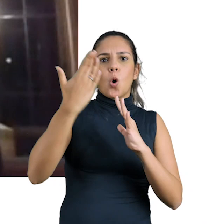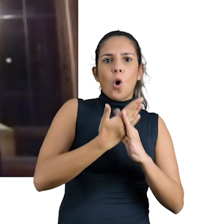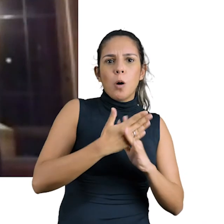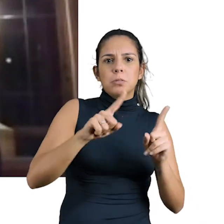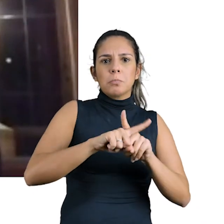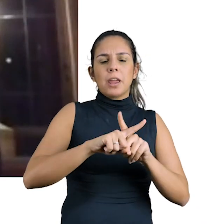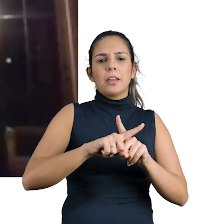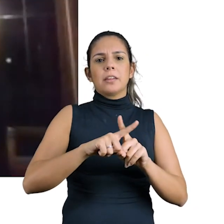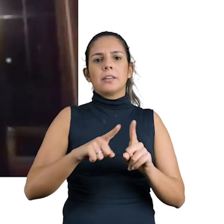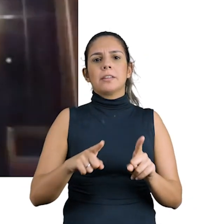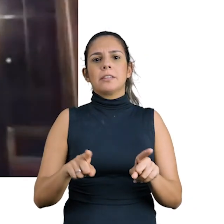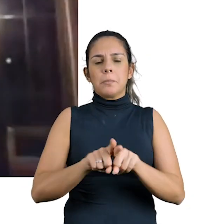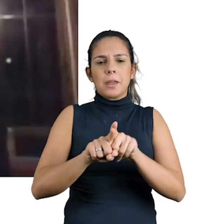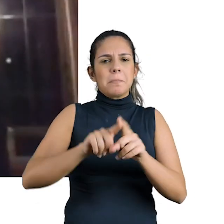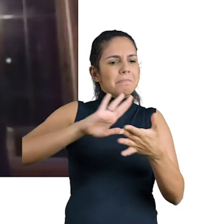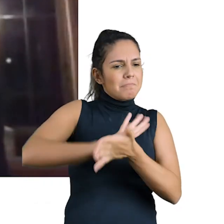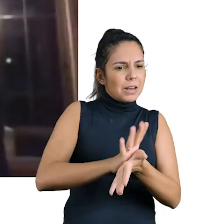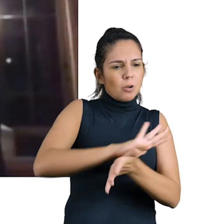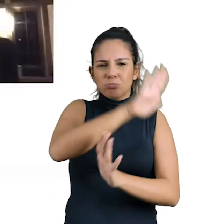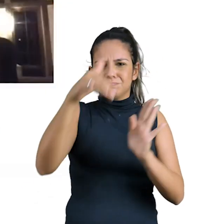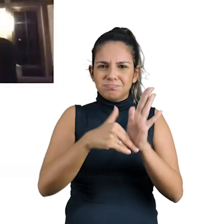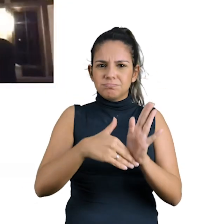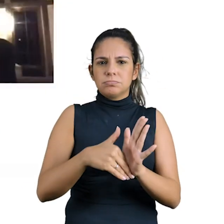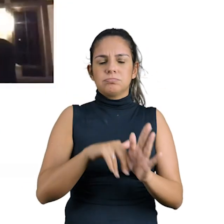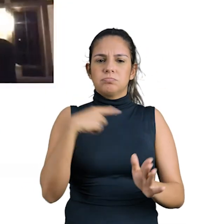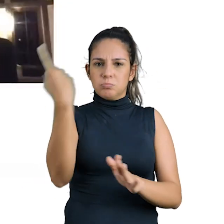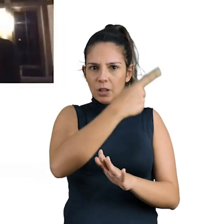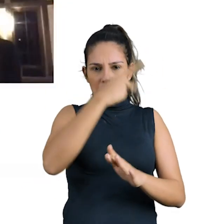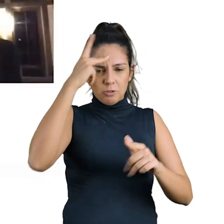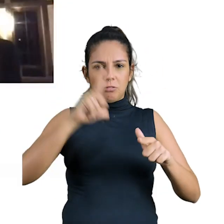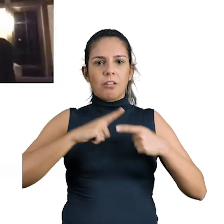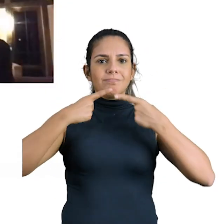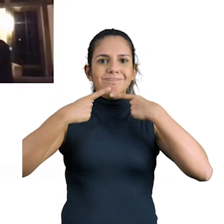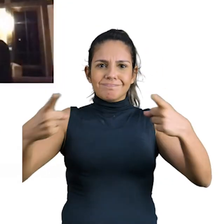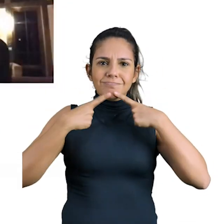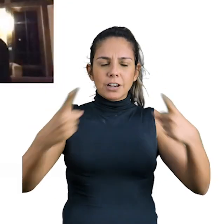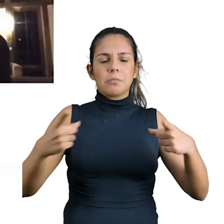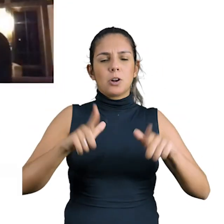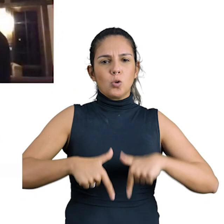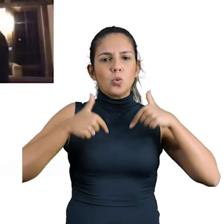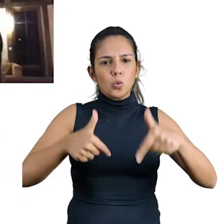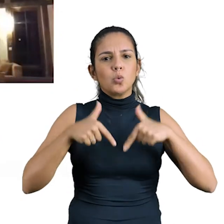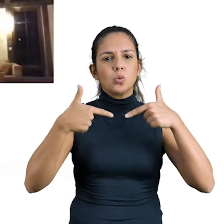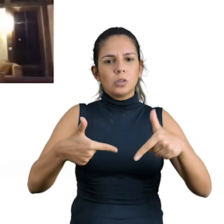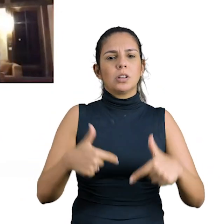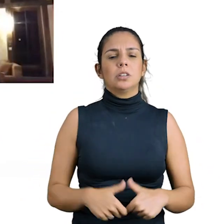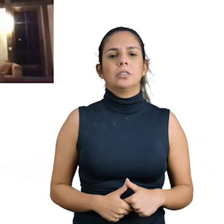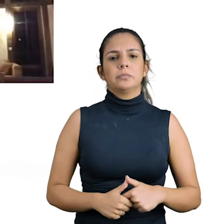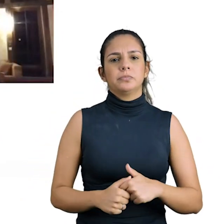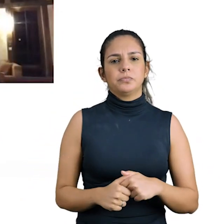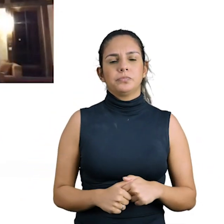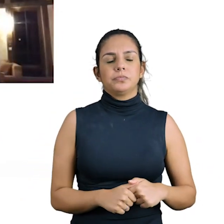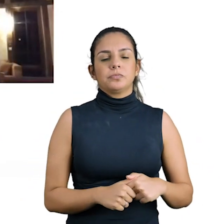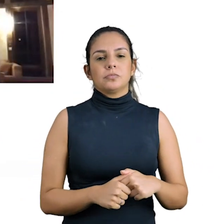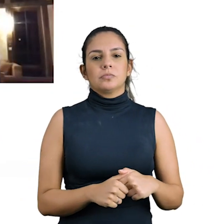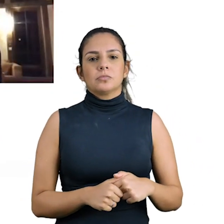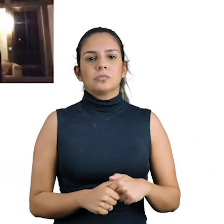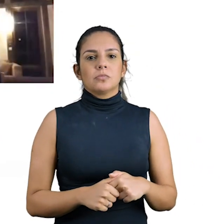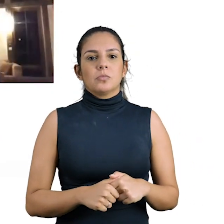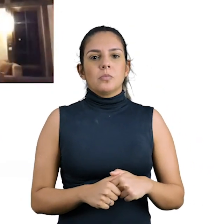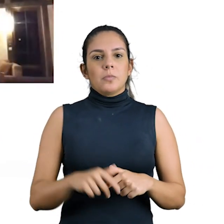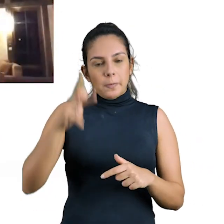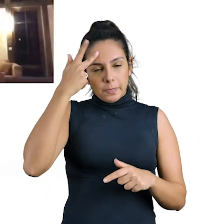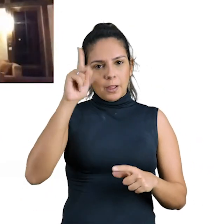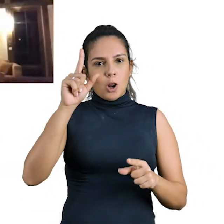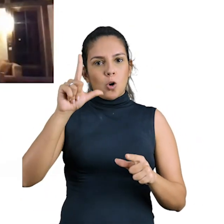se manifestado pelos seus direitos, né? Esse pool de organizações que aderiram nessa pauta